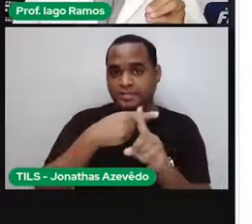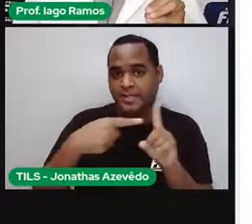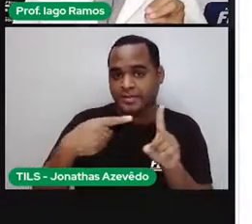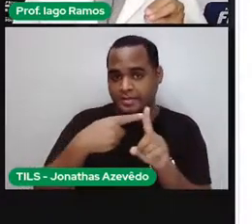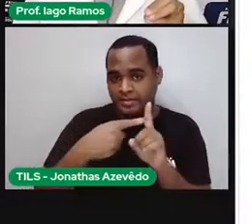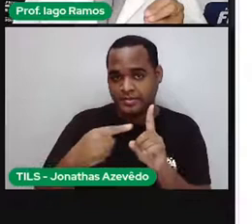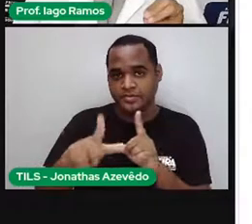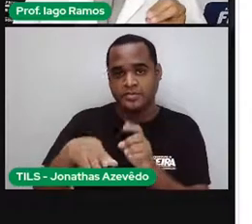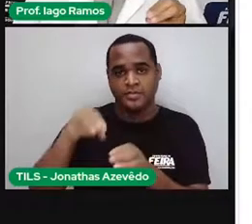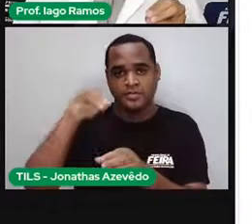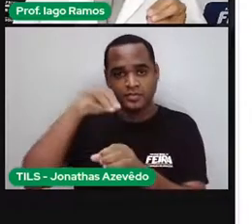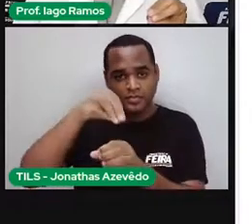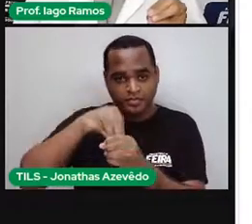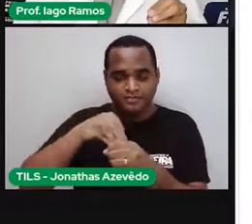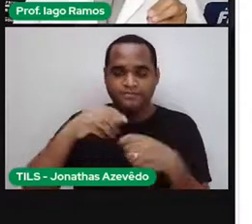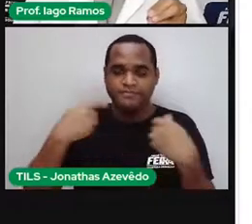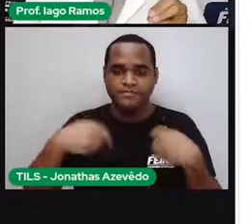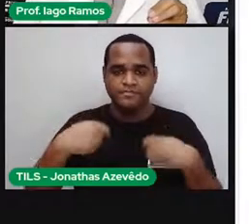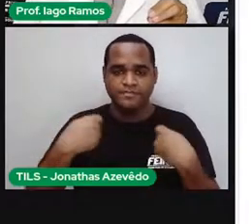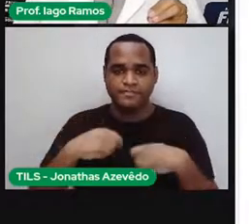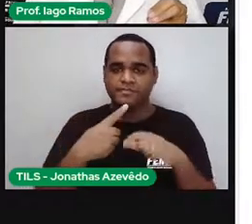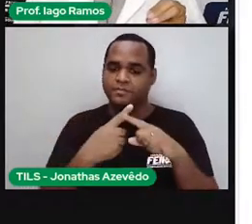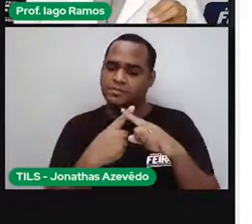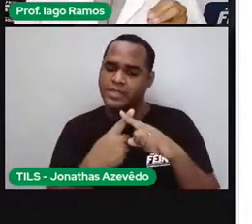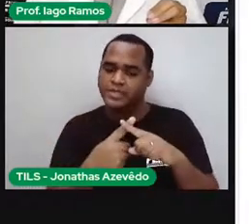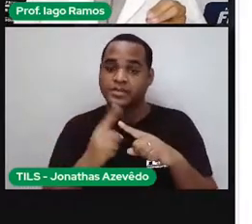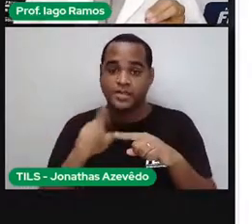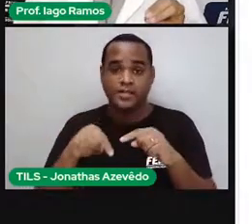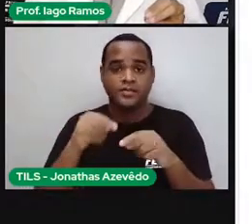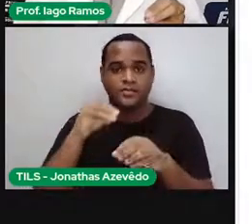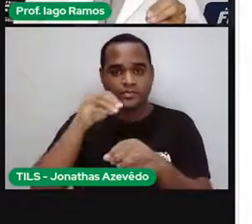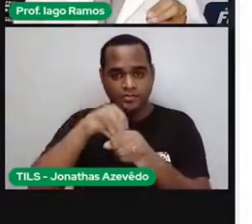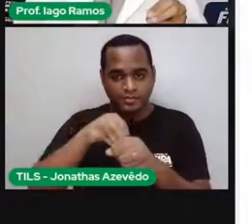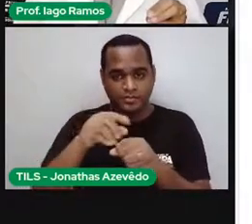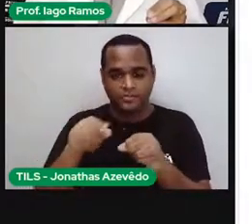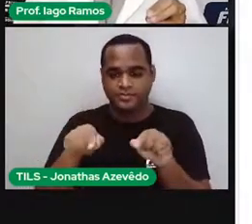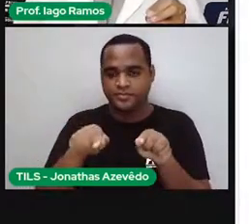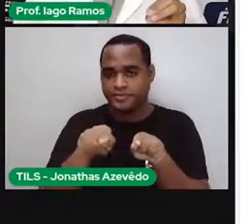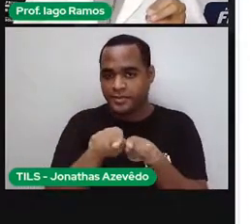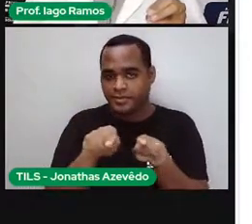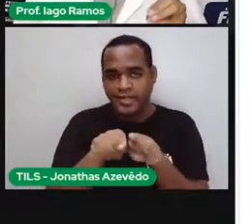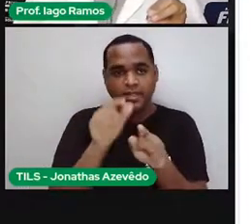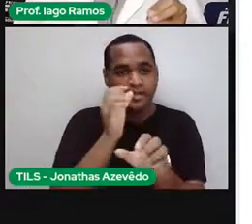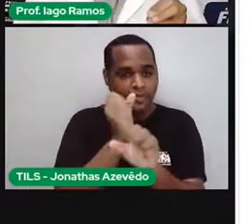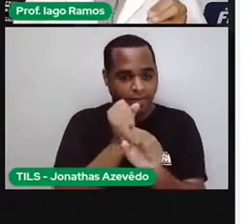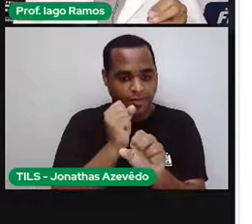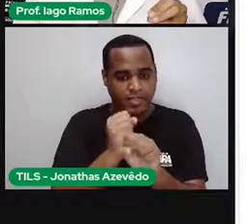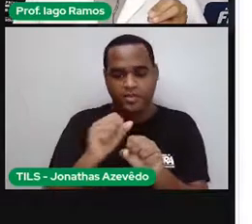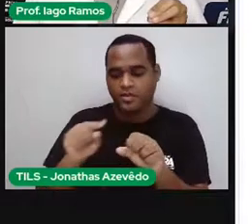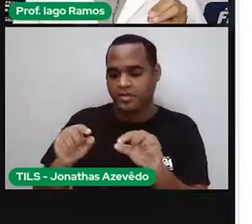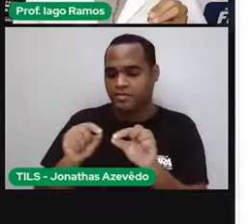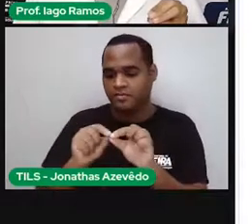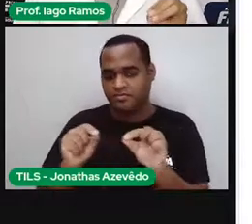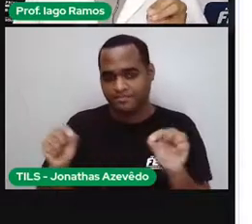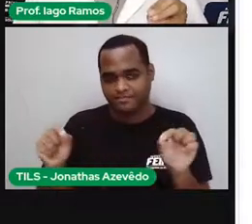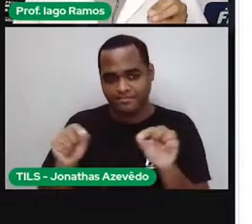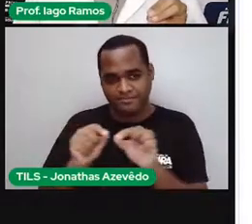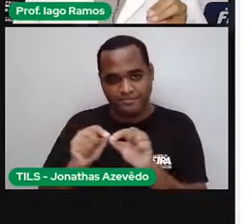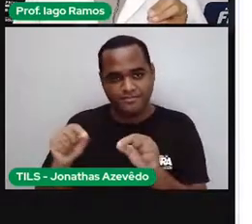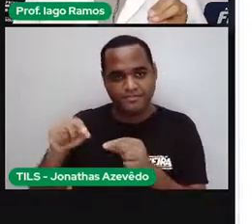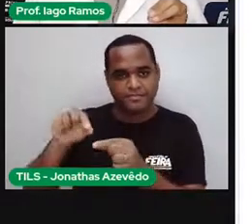metade da multiplicação entre a medida do comprimento